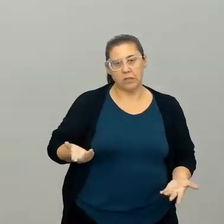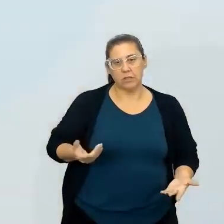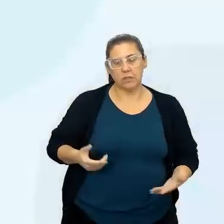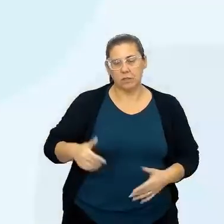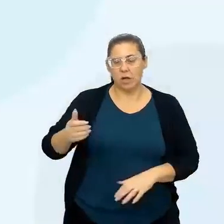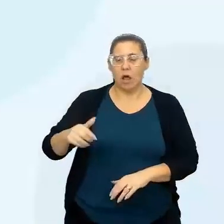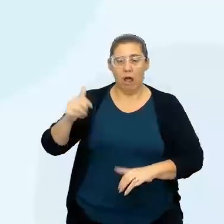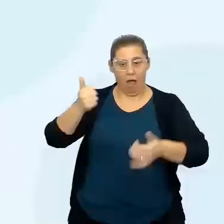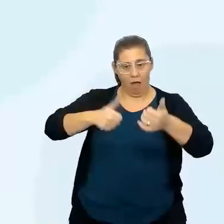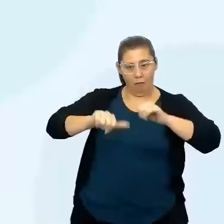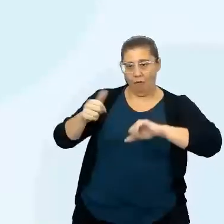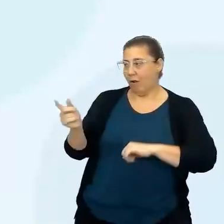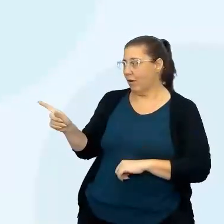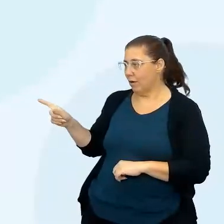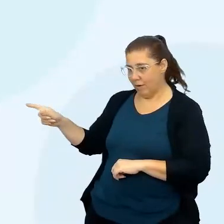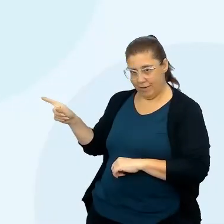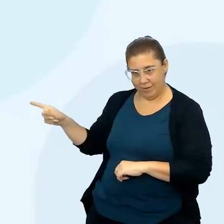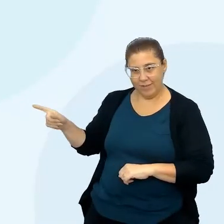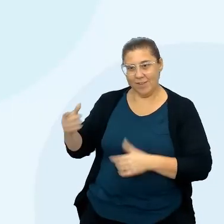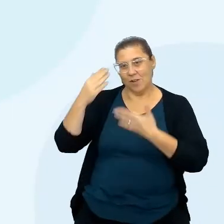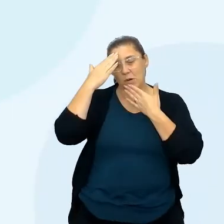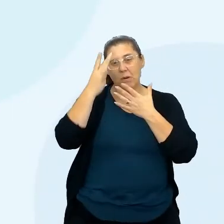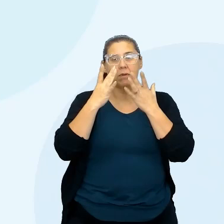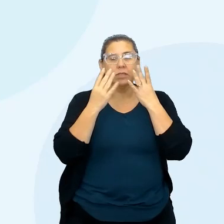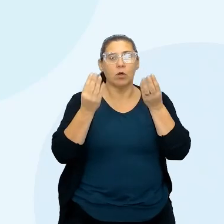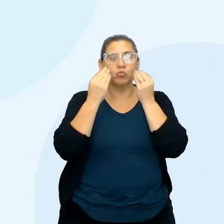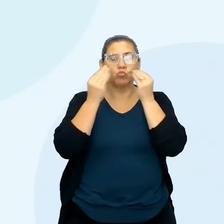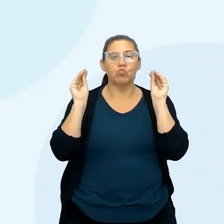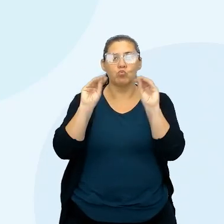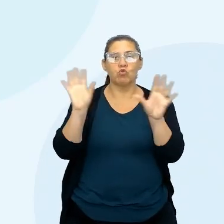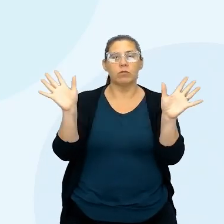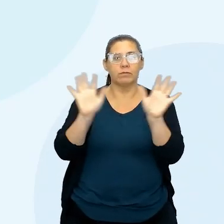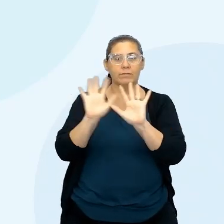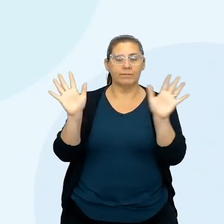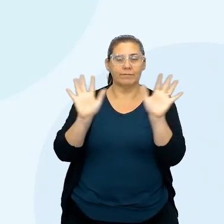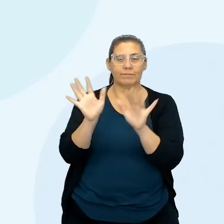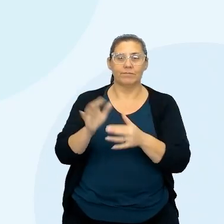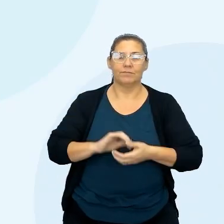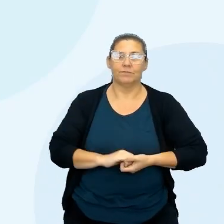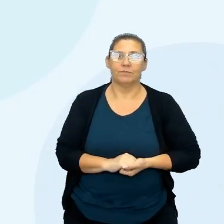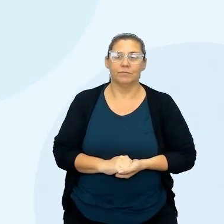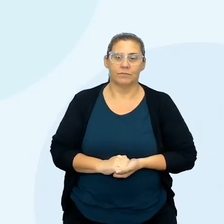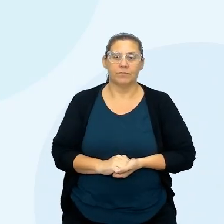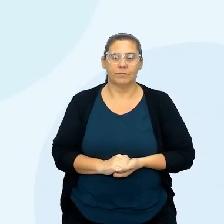Avaliem a aula. Obrigado pela atenção, um beijo no coração e tchau, tchau.